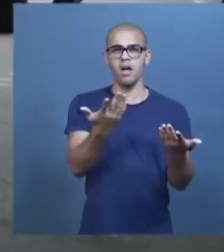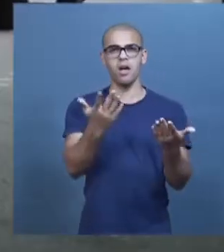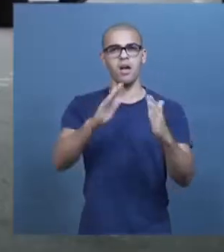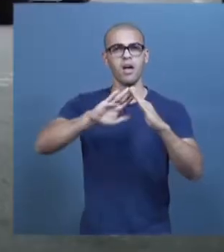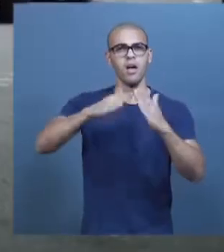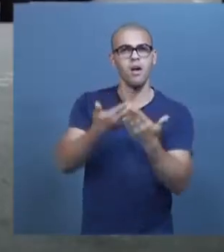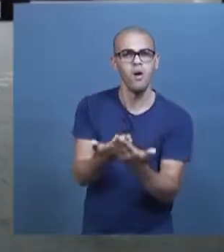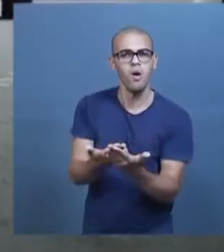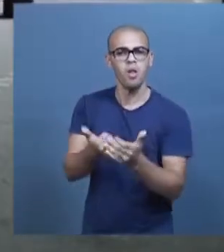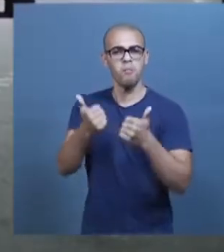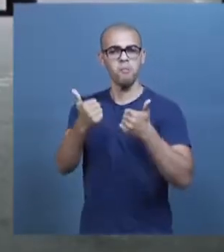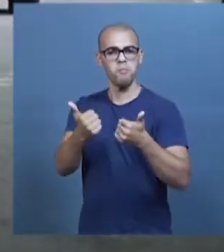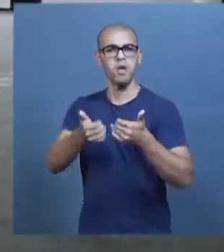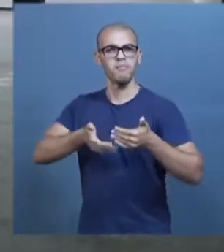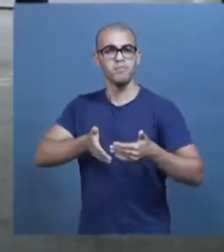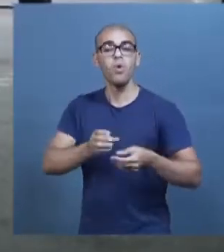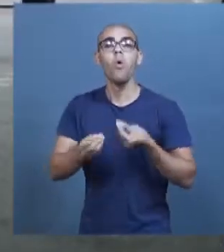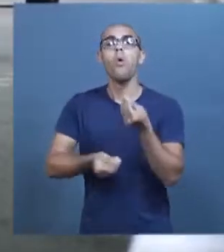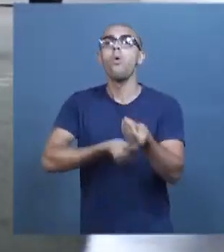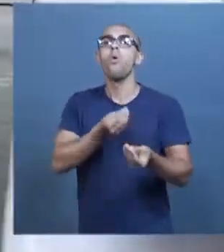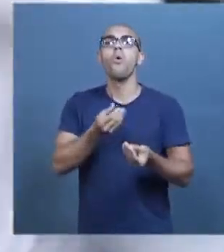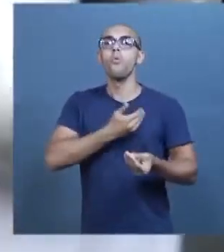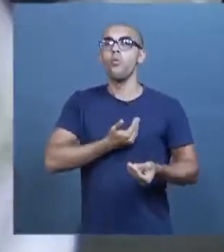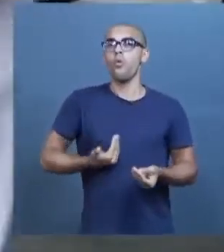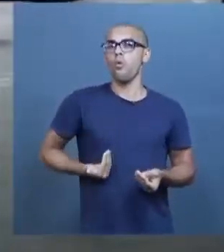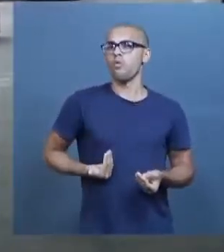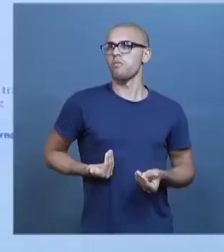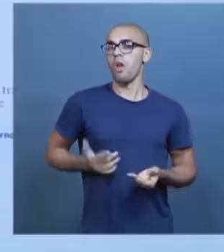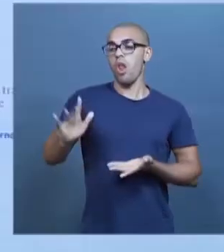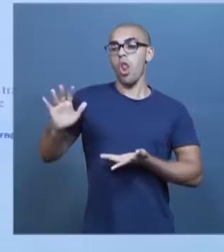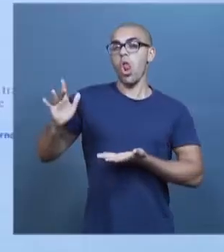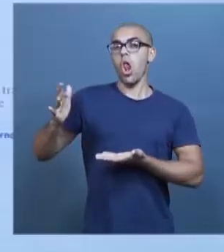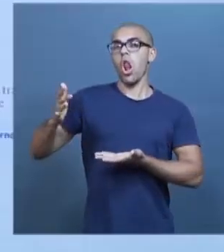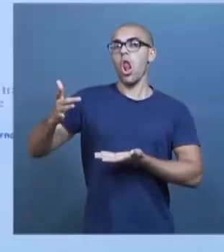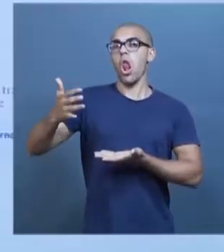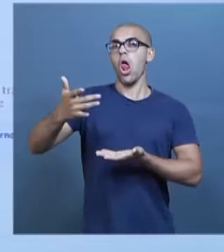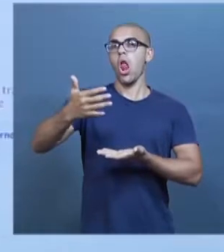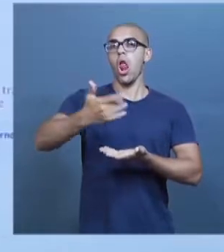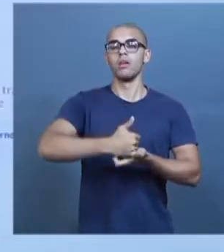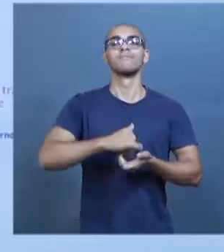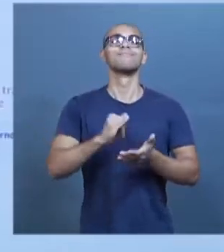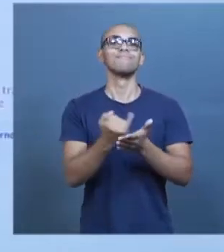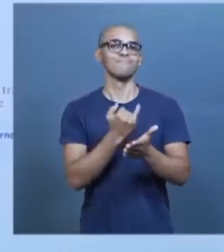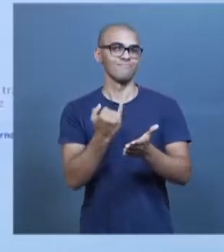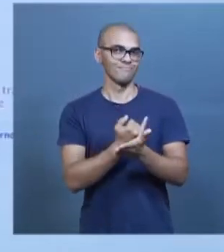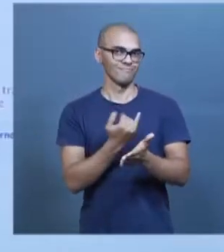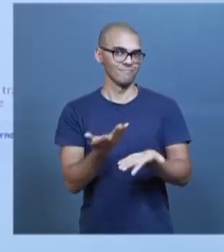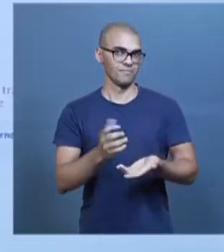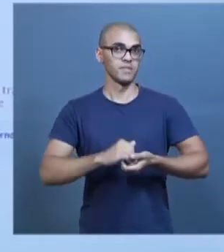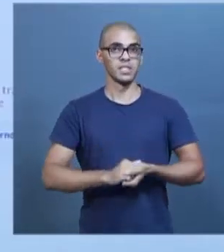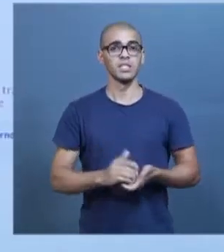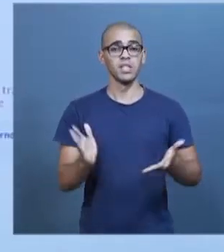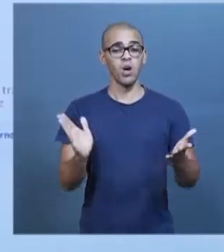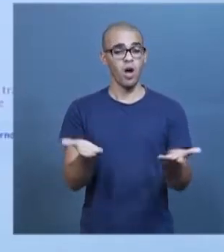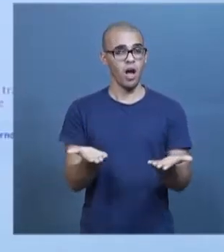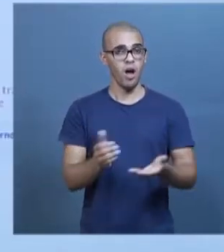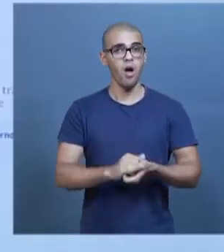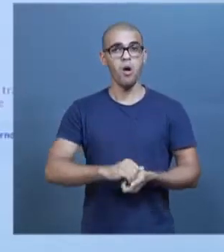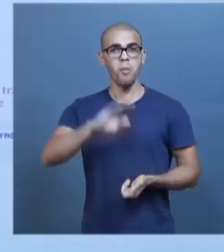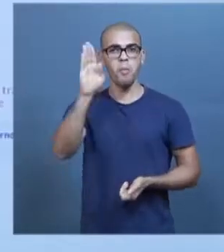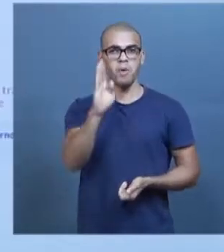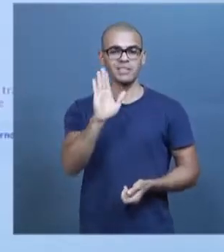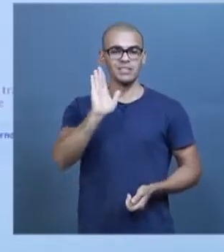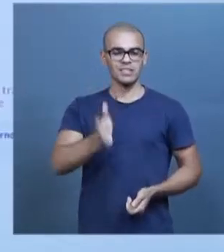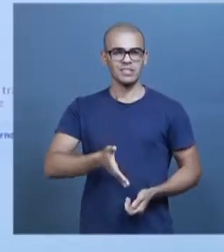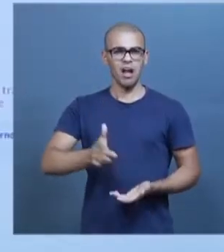o governo arrecada dinheiro através de variados impostos. Neste ano, o Brasil já arrecadou mais de 500 bilhões